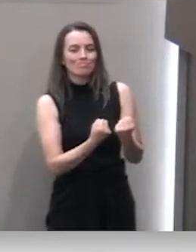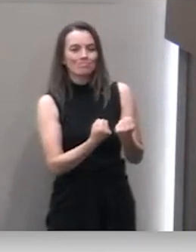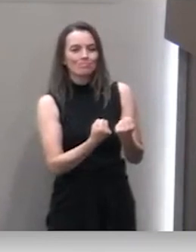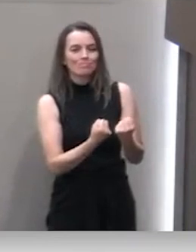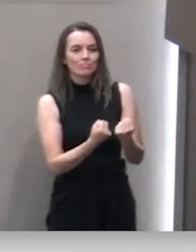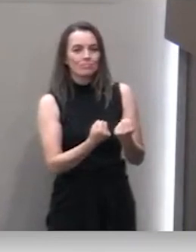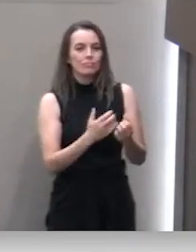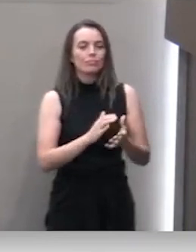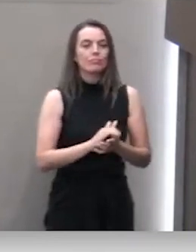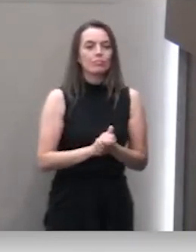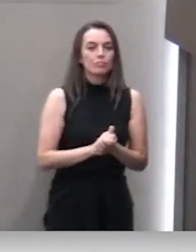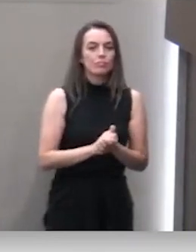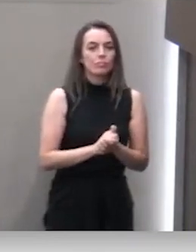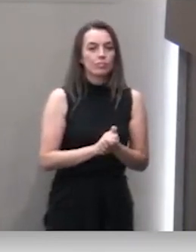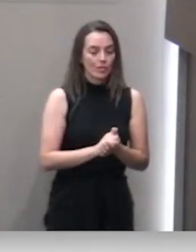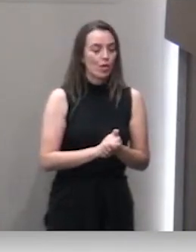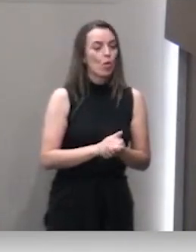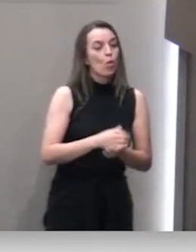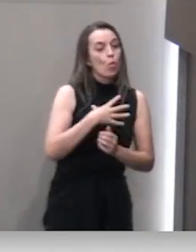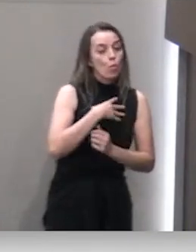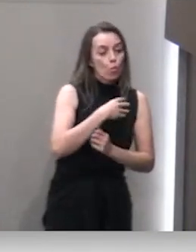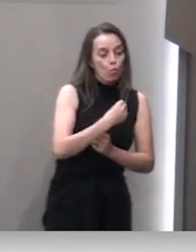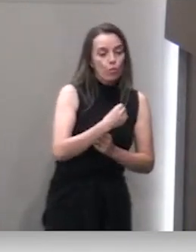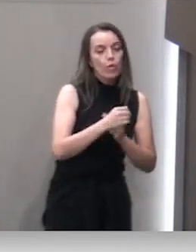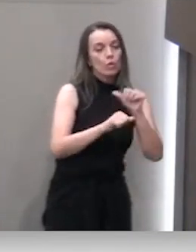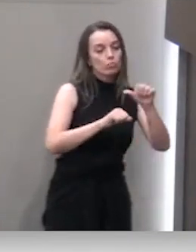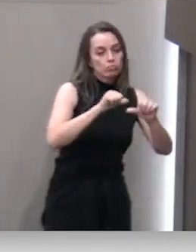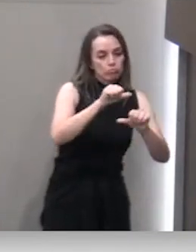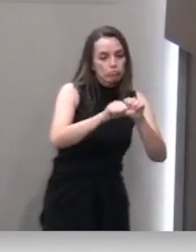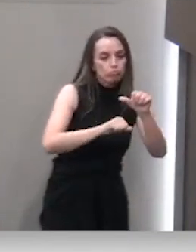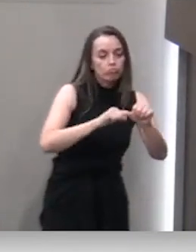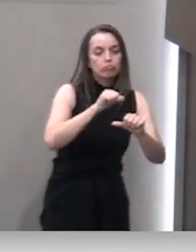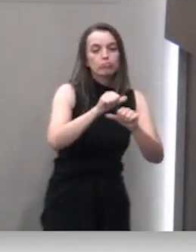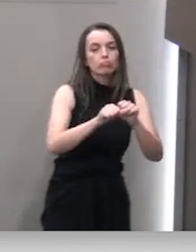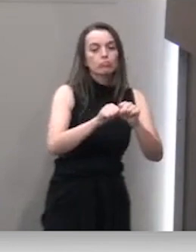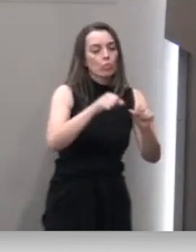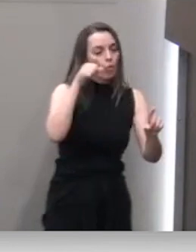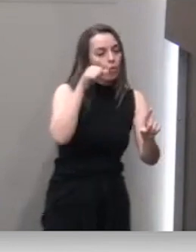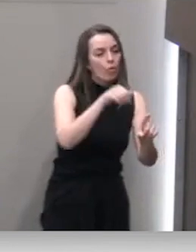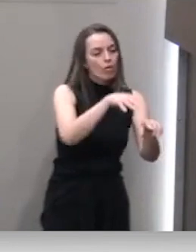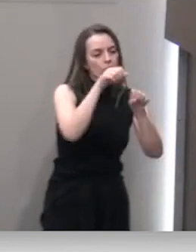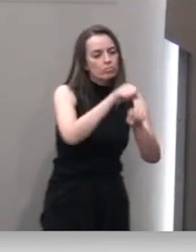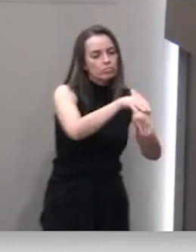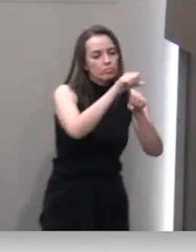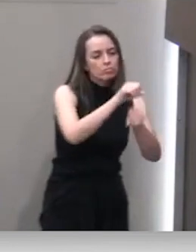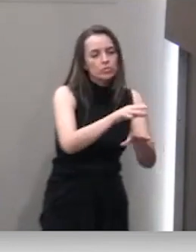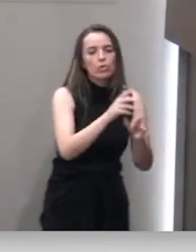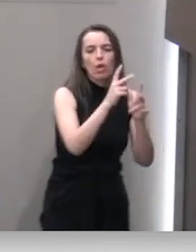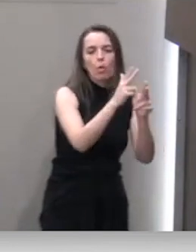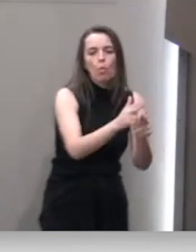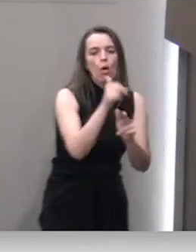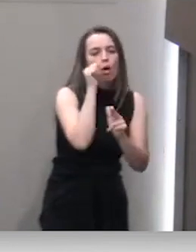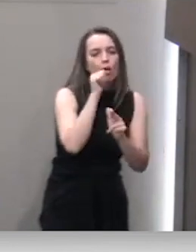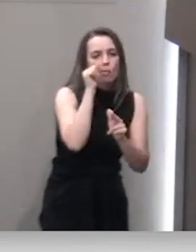foi feito, e o Bruce se transformou em Brenda, e foi criado como menina.